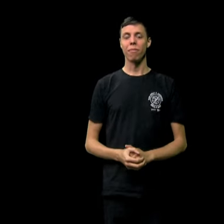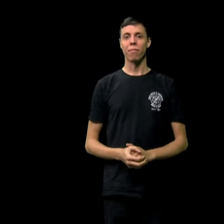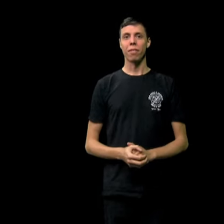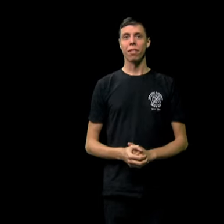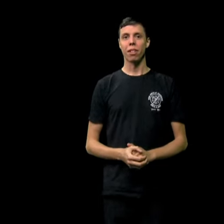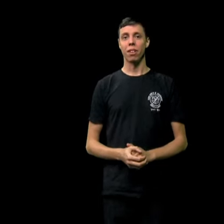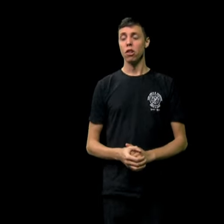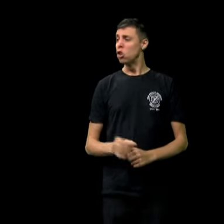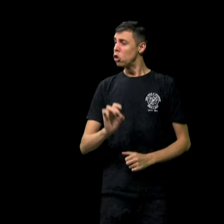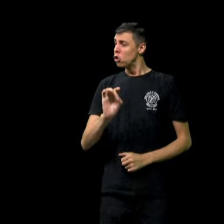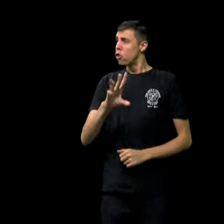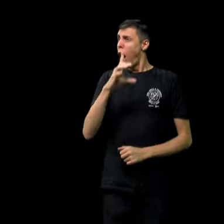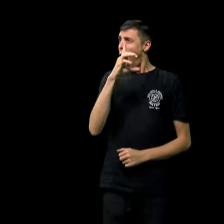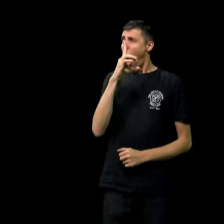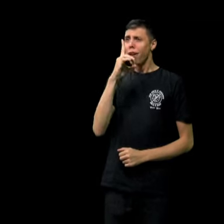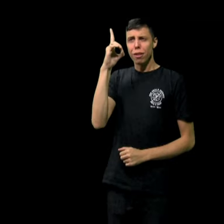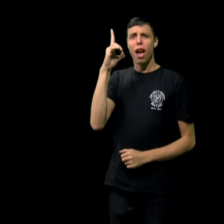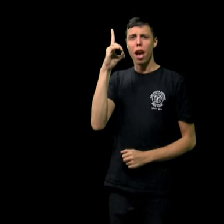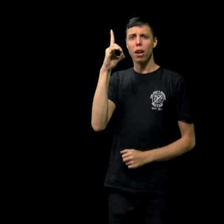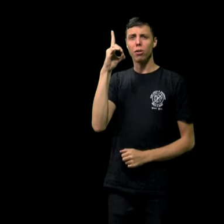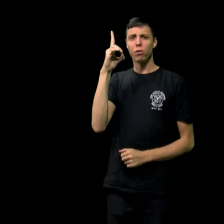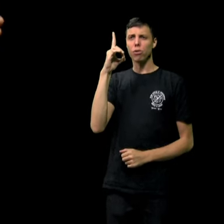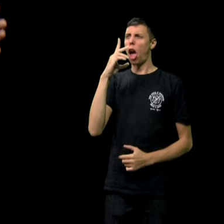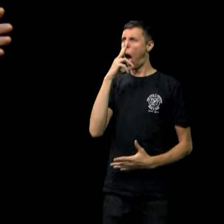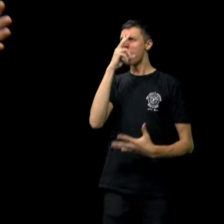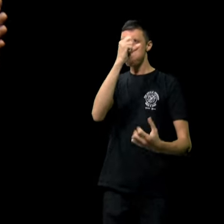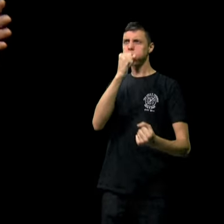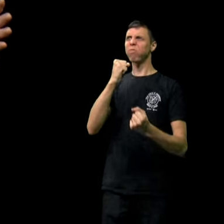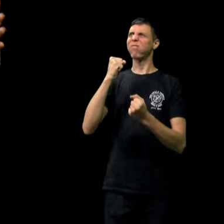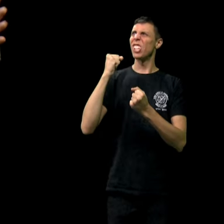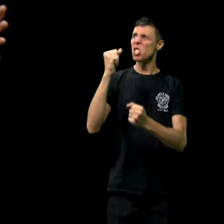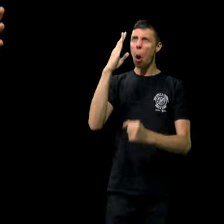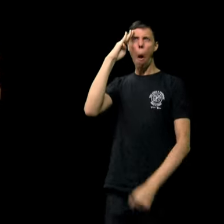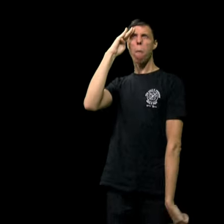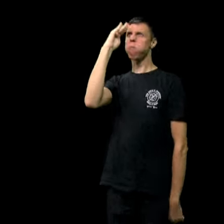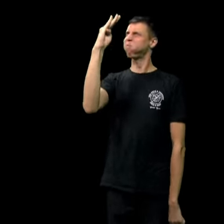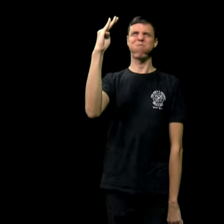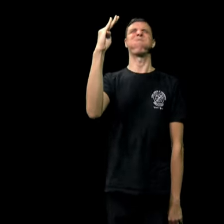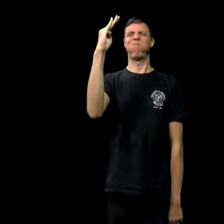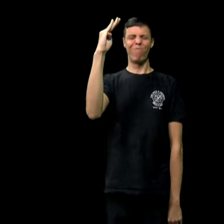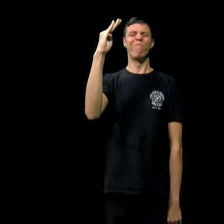Só ele é supereminente em poder e em grandeza.